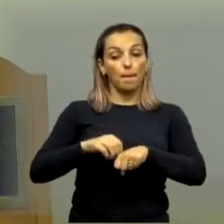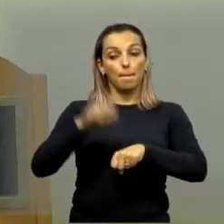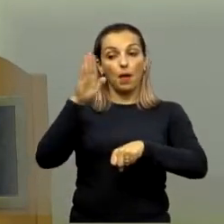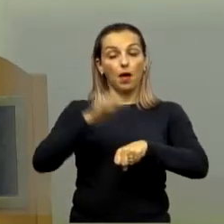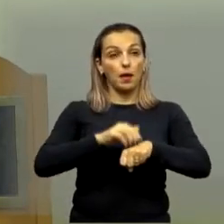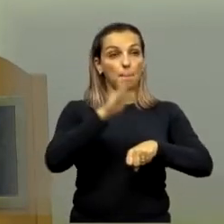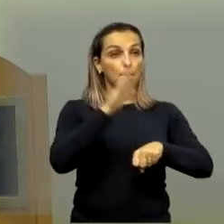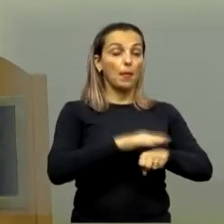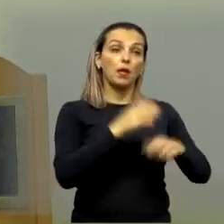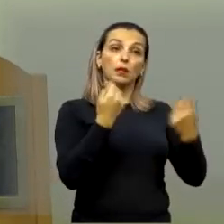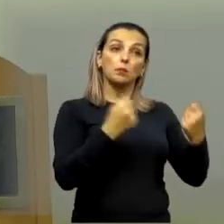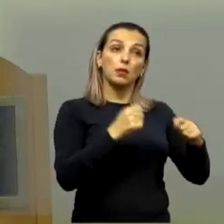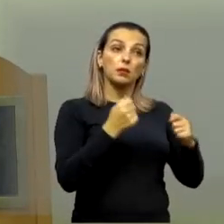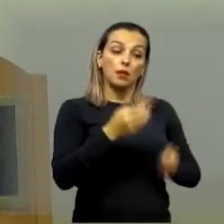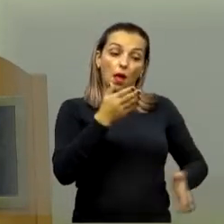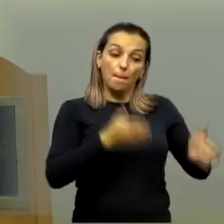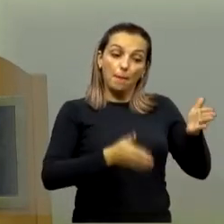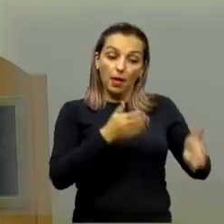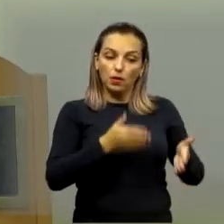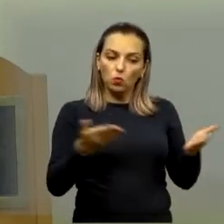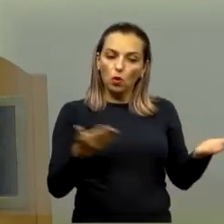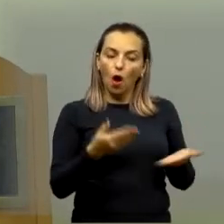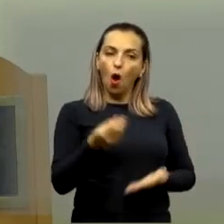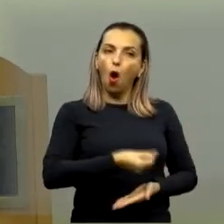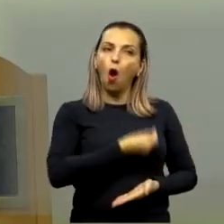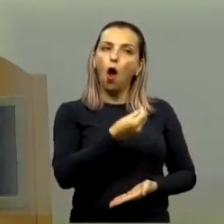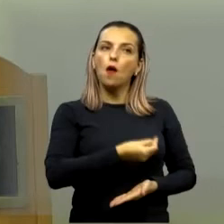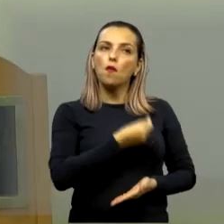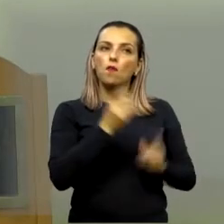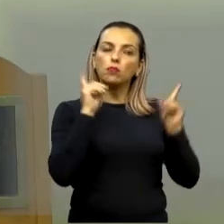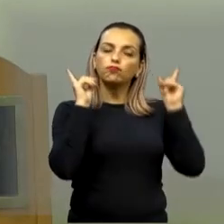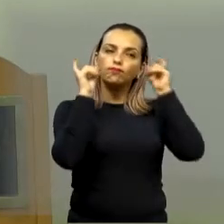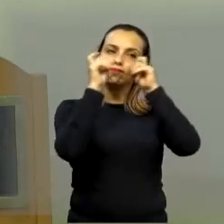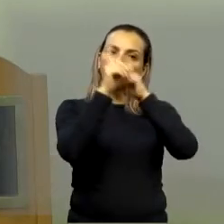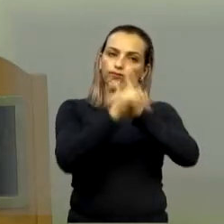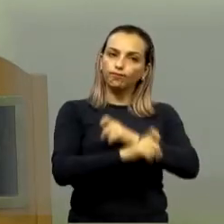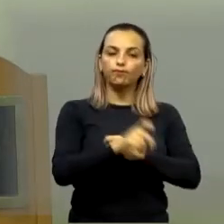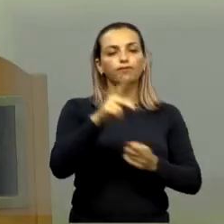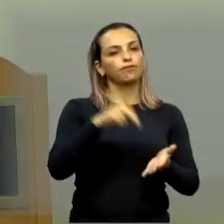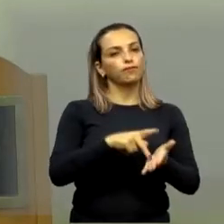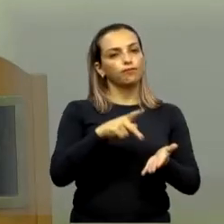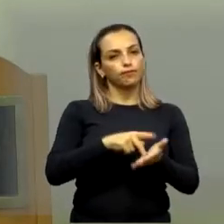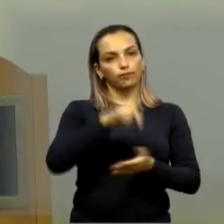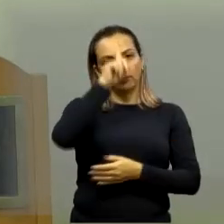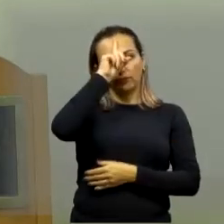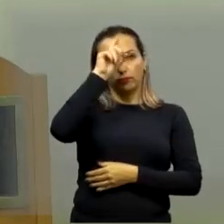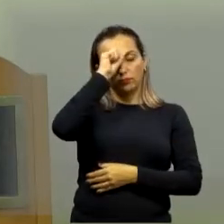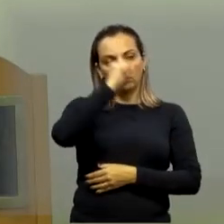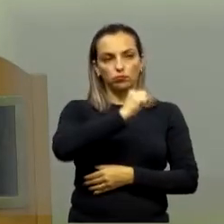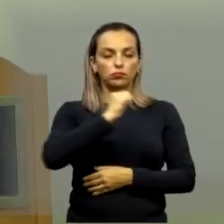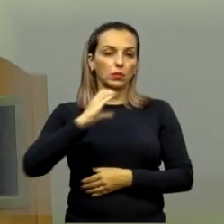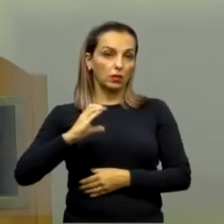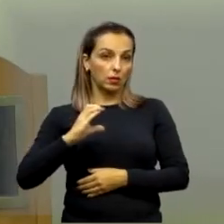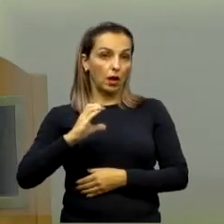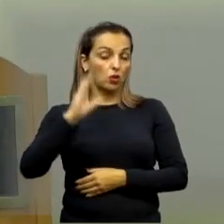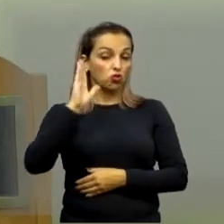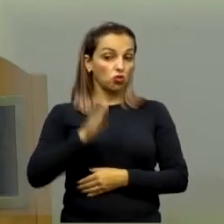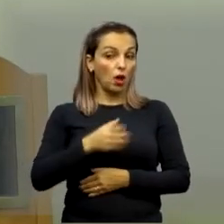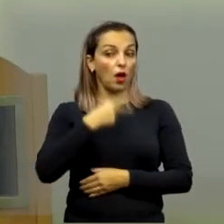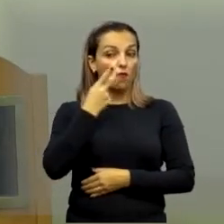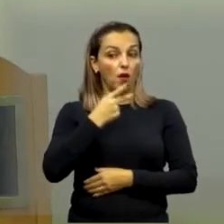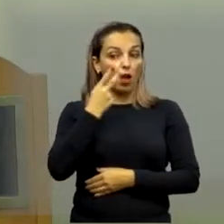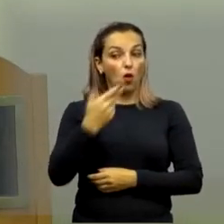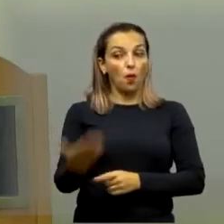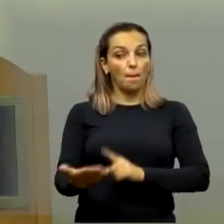emenda mais nessa época agora que estamos vivendo muito difícil para gente ir para Santa Casa e ele já disse vai